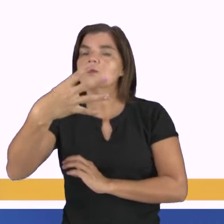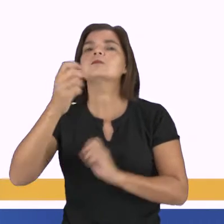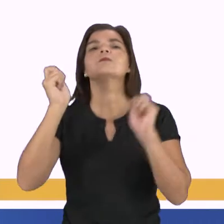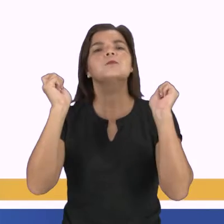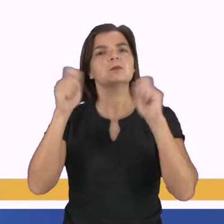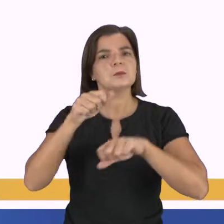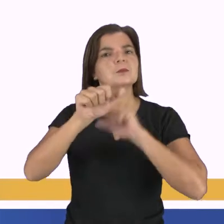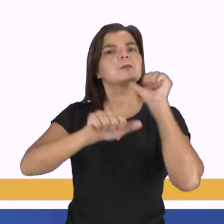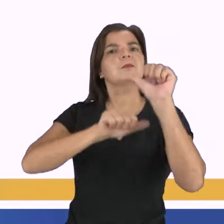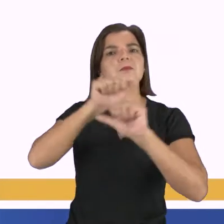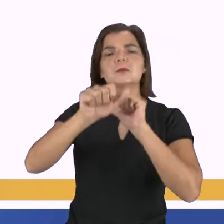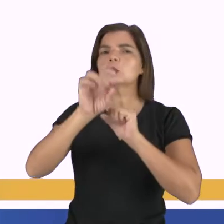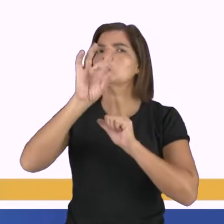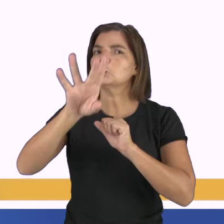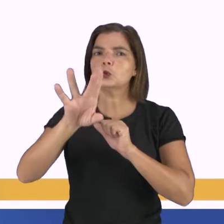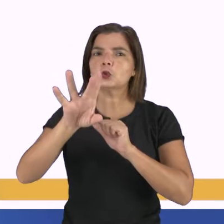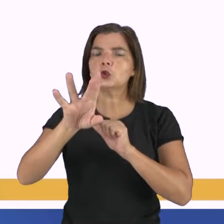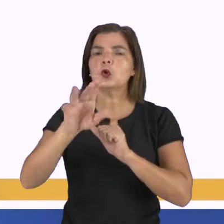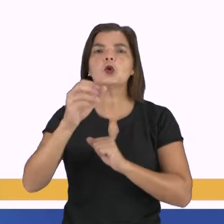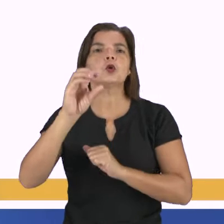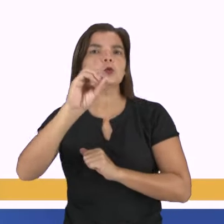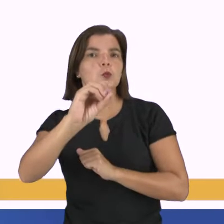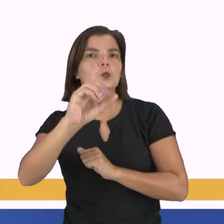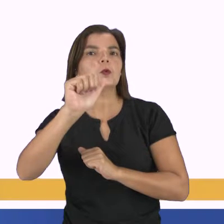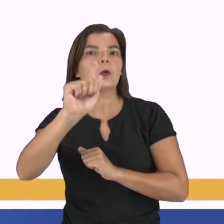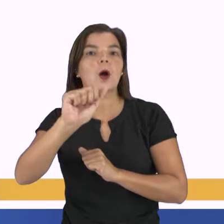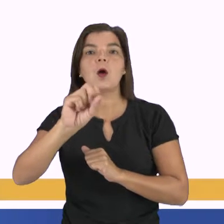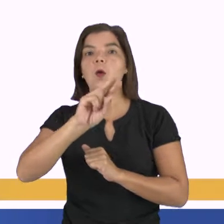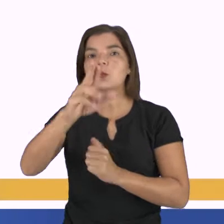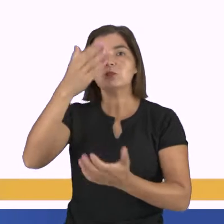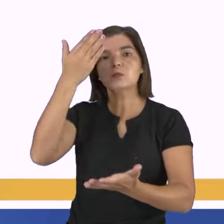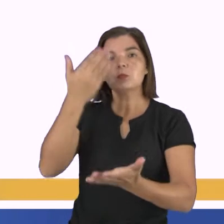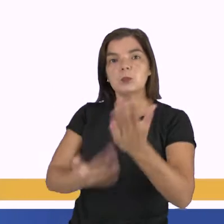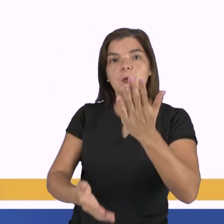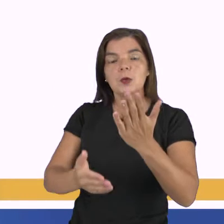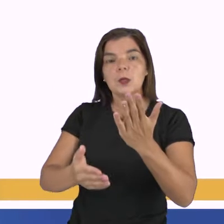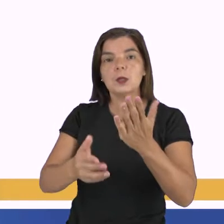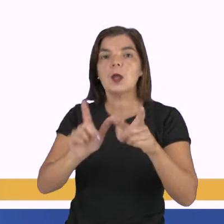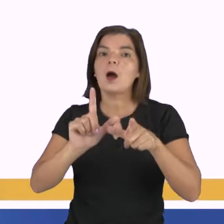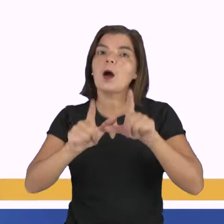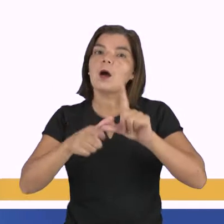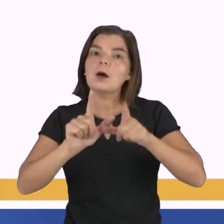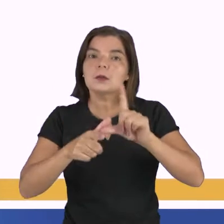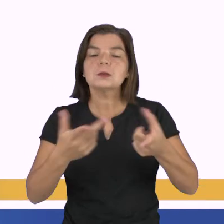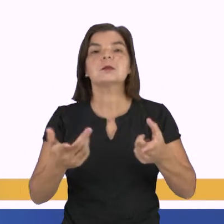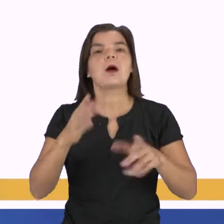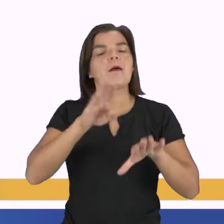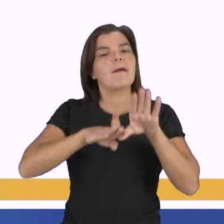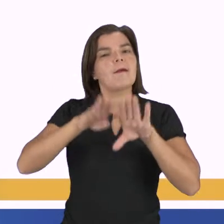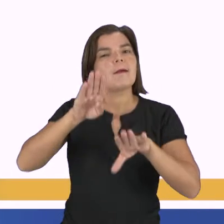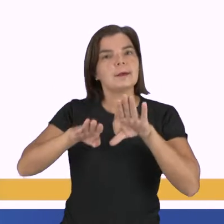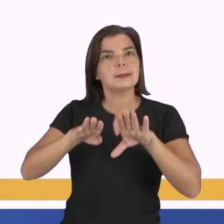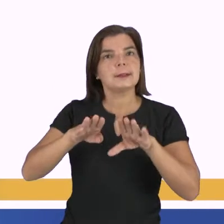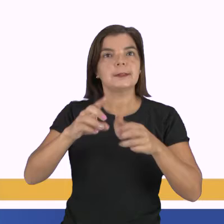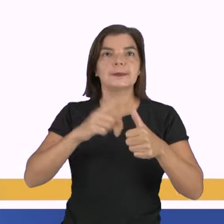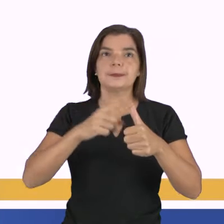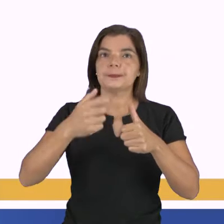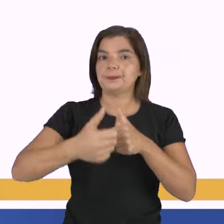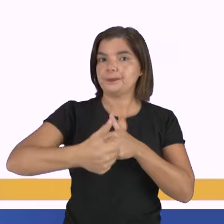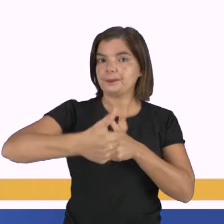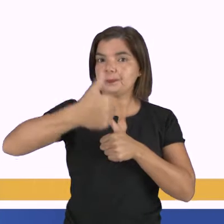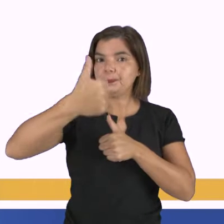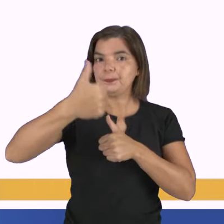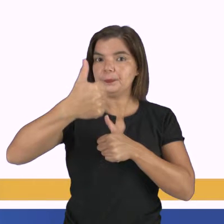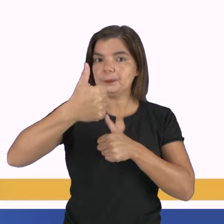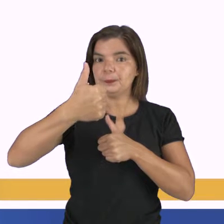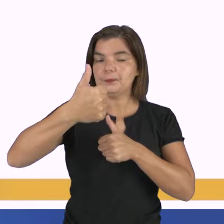uma mudança não só de gênero, mas também de perder a última letrinha. O primeiro, dependendo da situação, ele pode ficar primeiro,